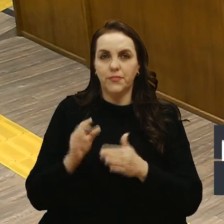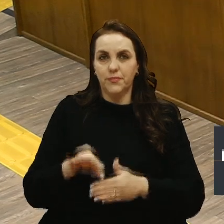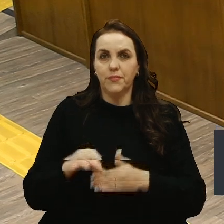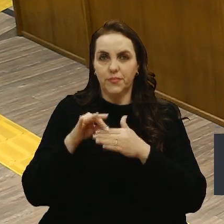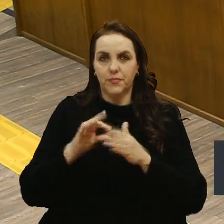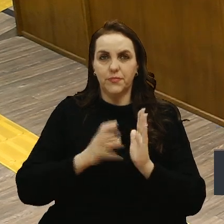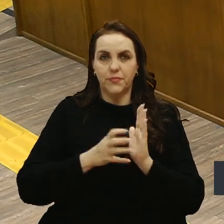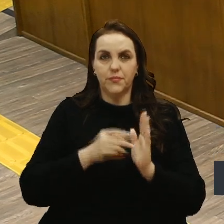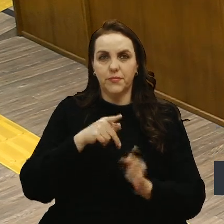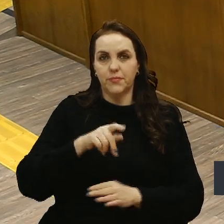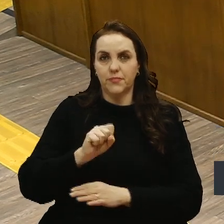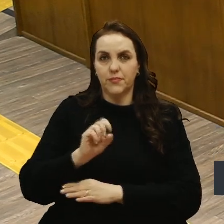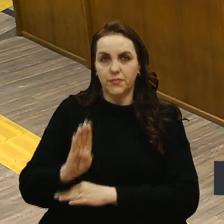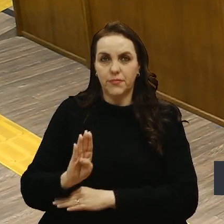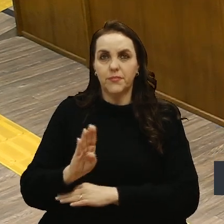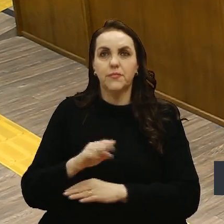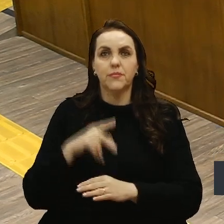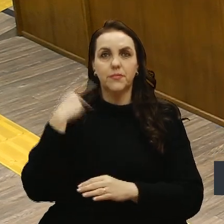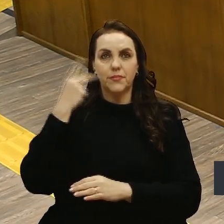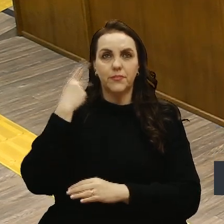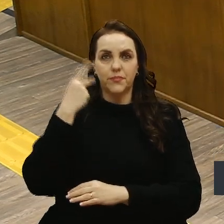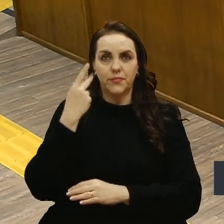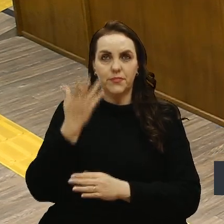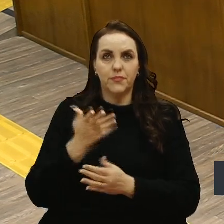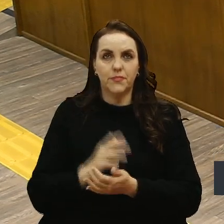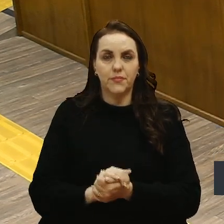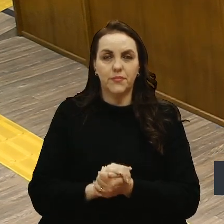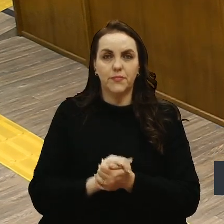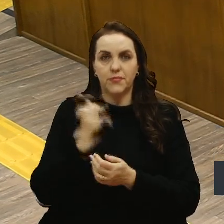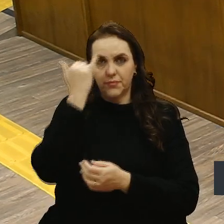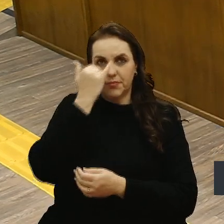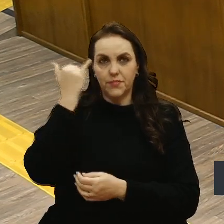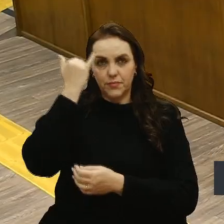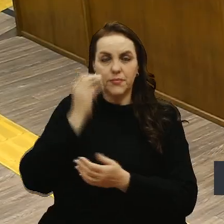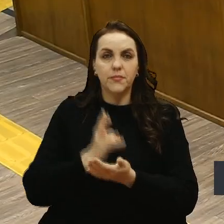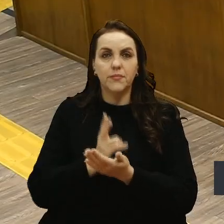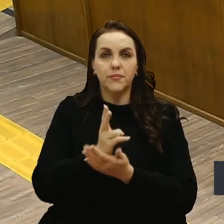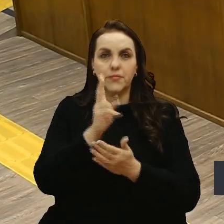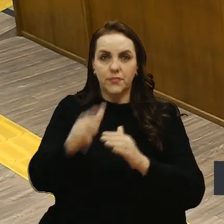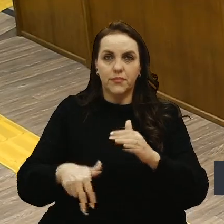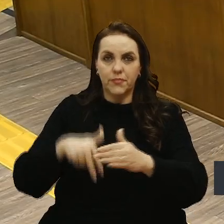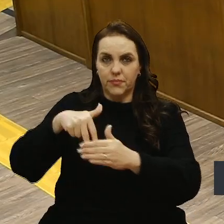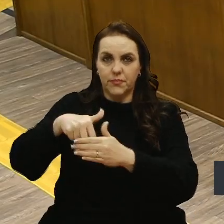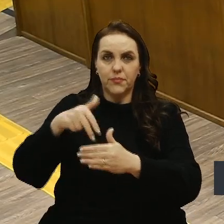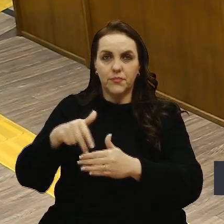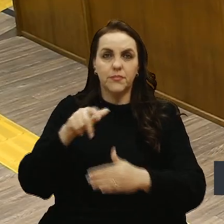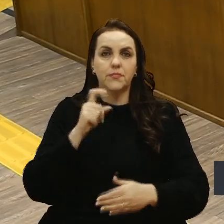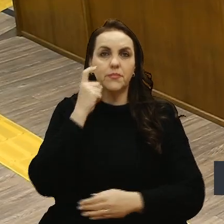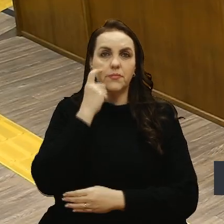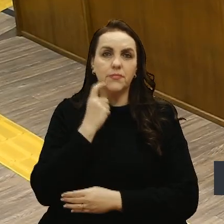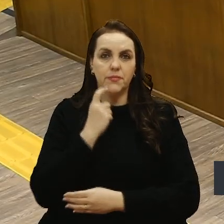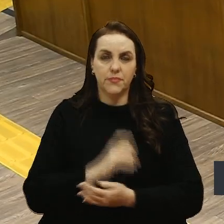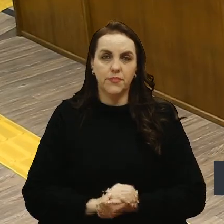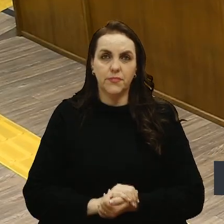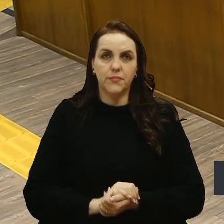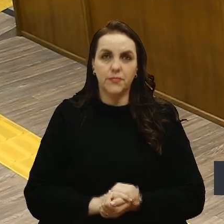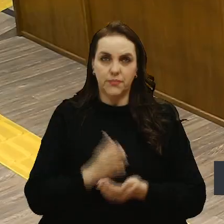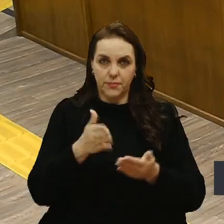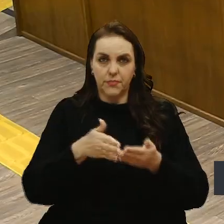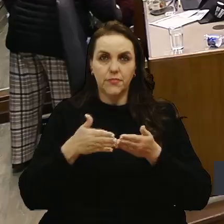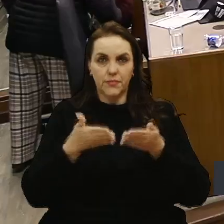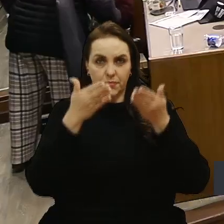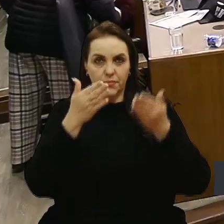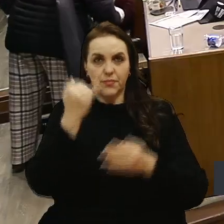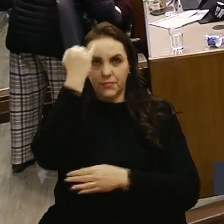PSB, vereador Zé D'Ambrós, segue em declaração de líder da bancada do PSB, o vereador Wagner Petrini. Sua parte, vereador Zé